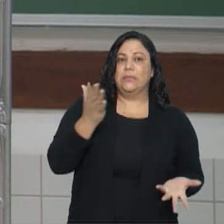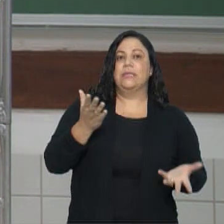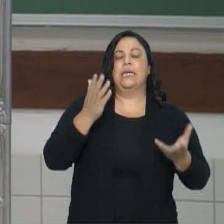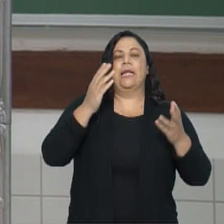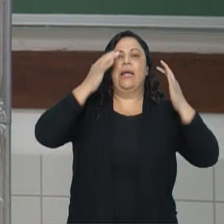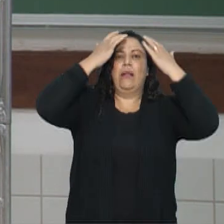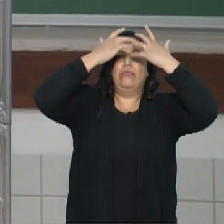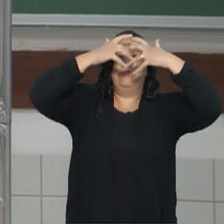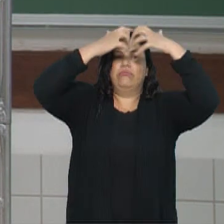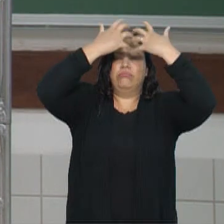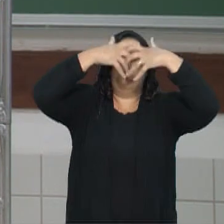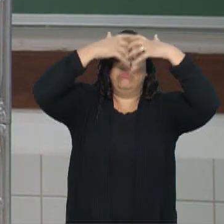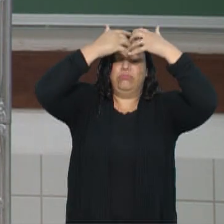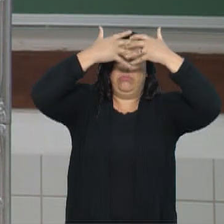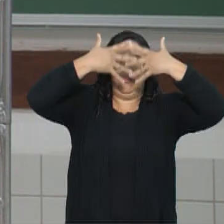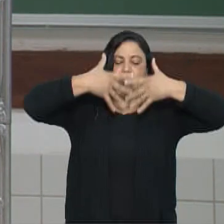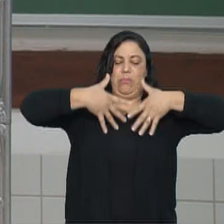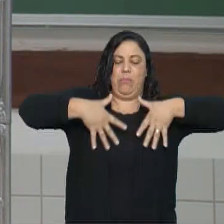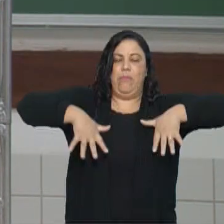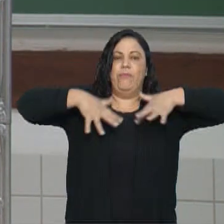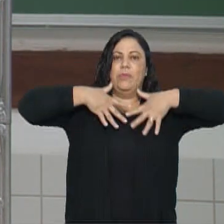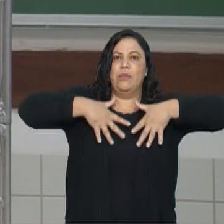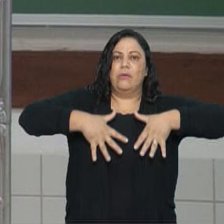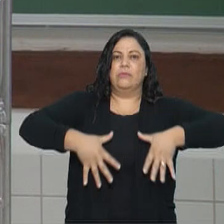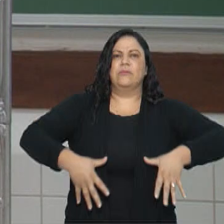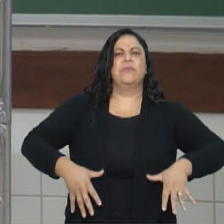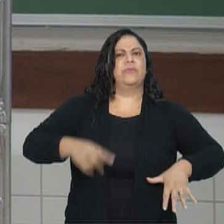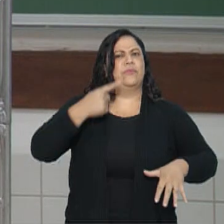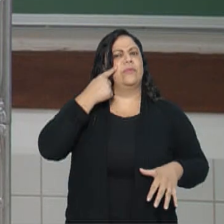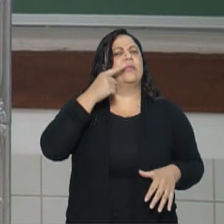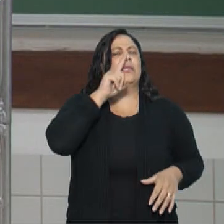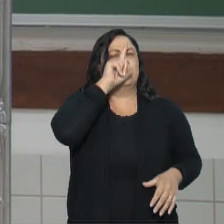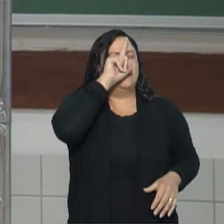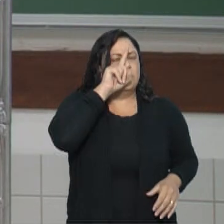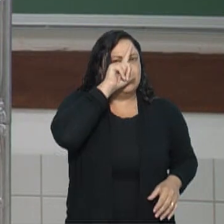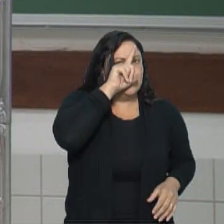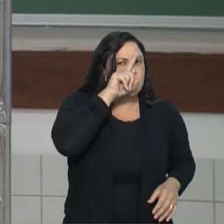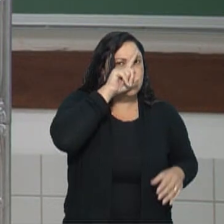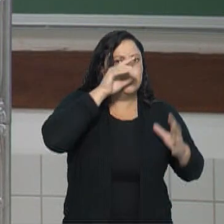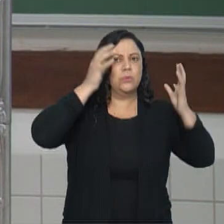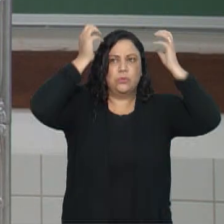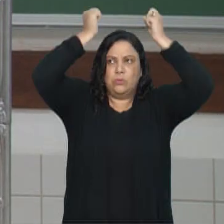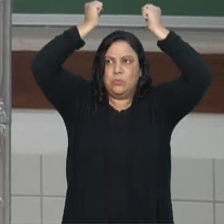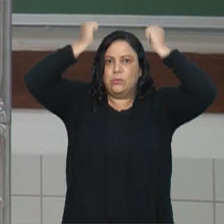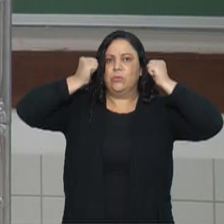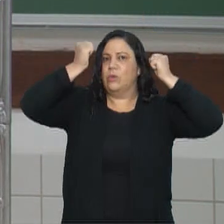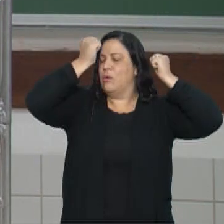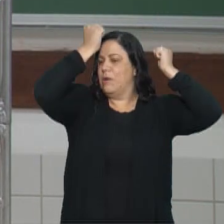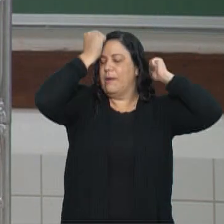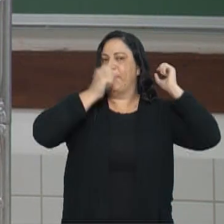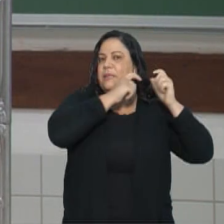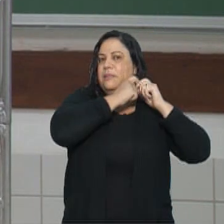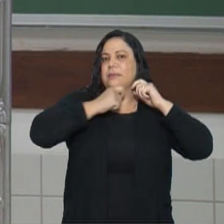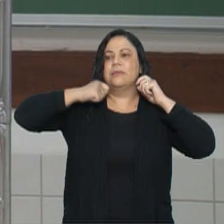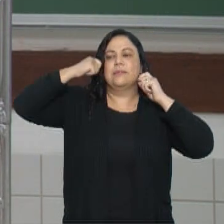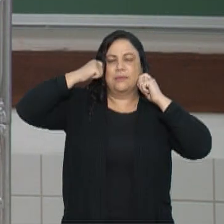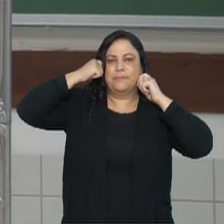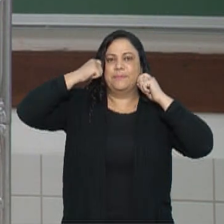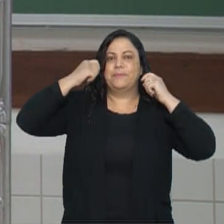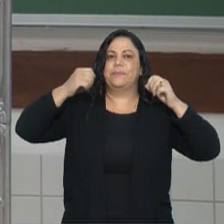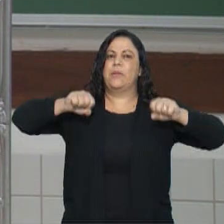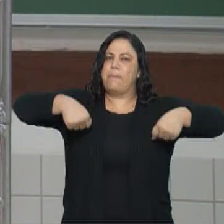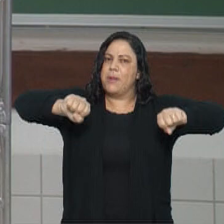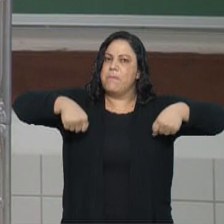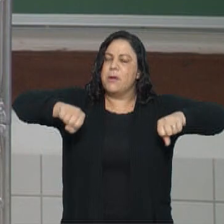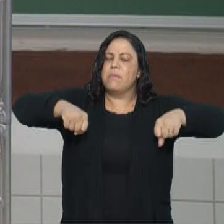de lesões que algumas pessoas poderiam sofrer se não usassem capacete? Então, os ossos protegem